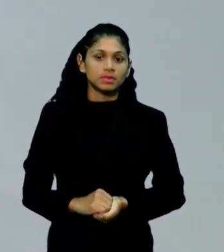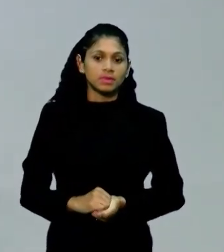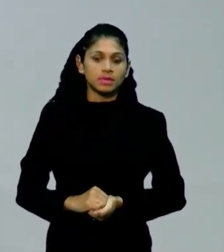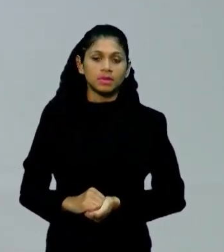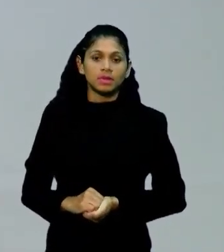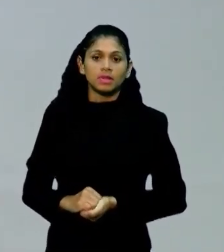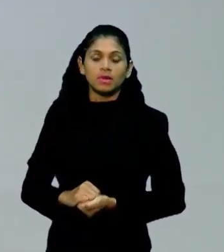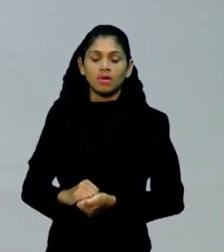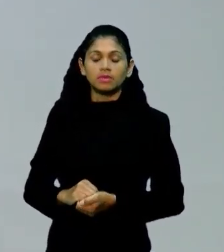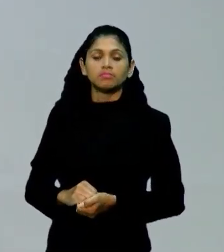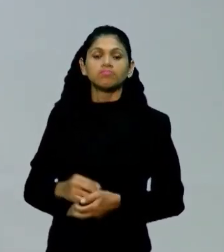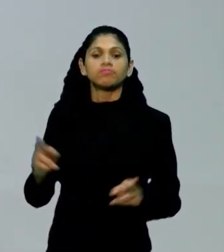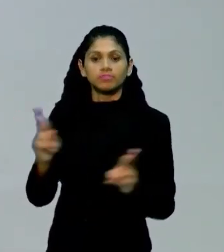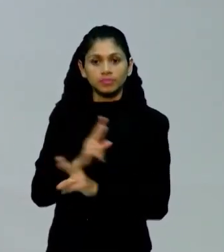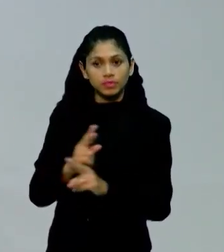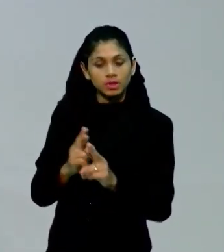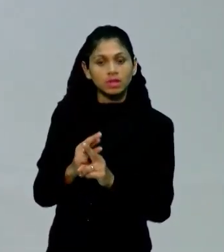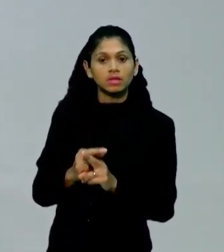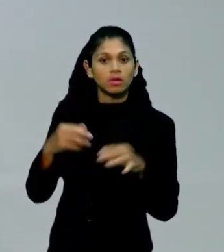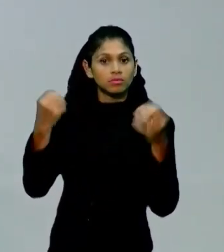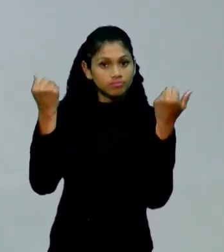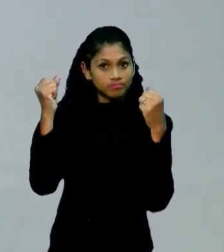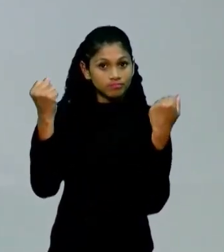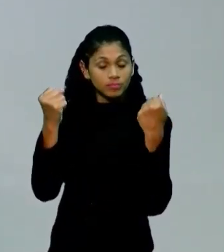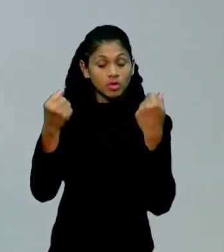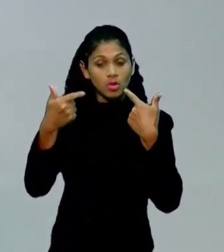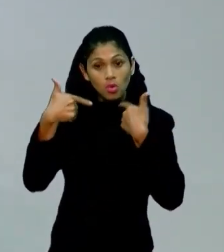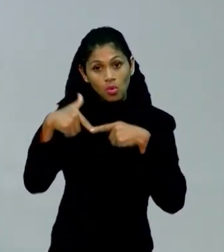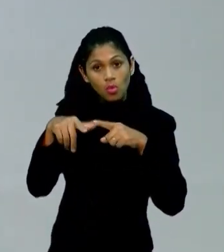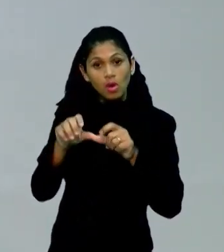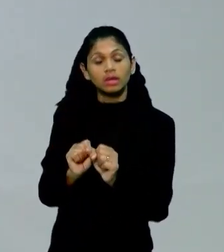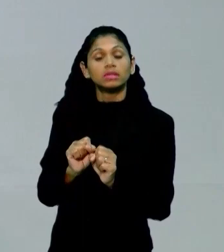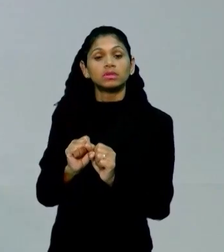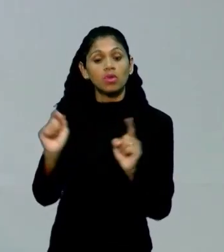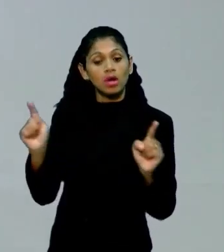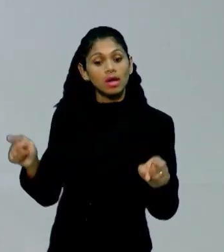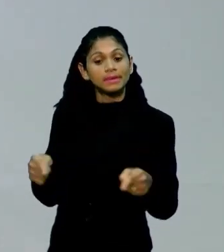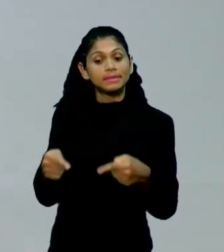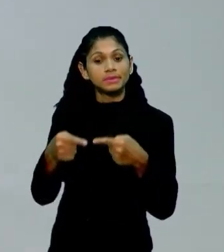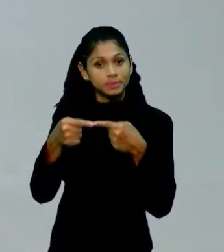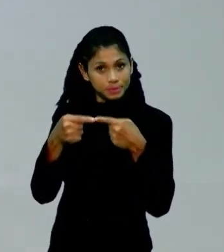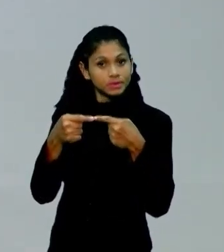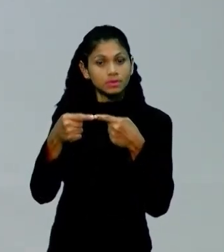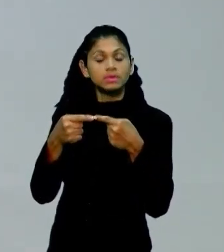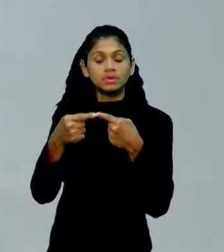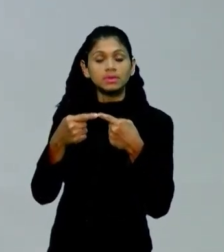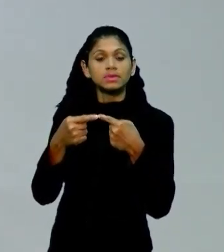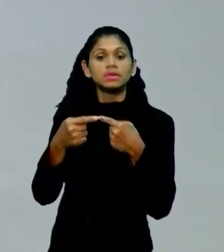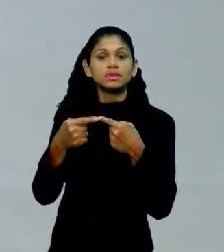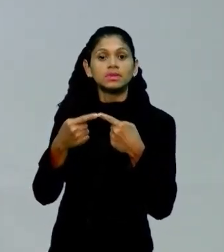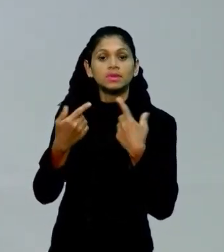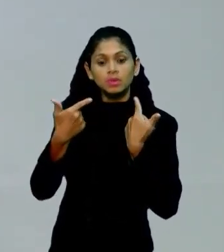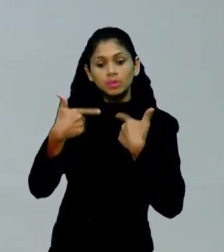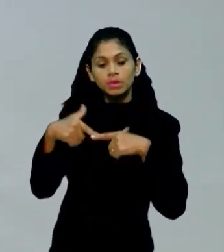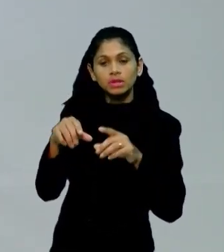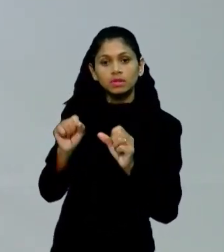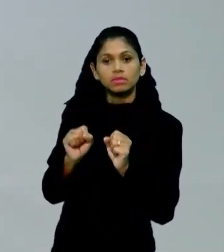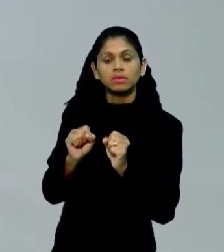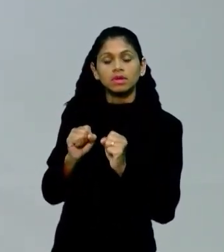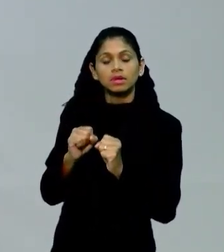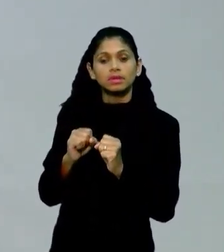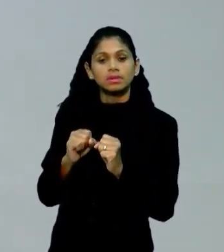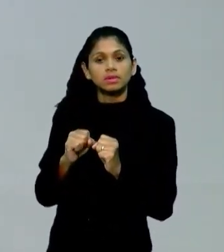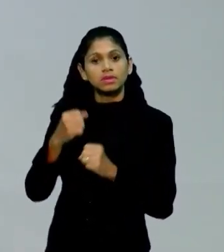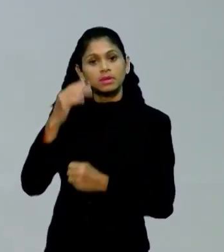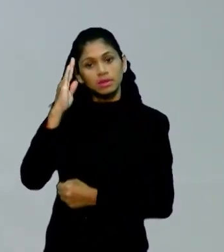linguagem a gente utilizar o corpo como ferramenta de comunicação e a gente compreendendo essa competência a gente vai ter que entender